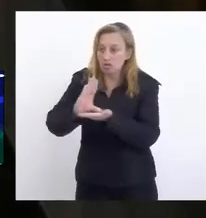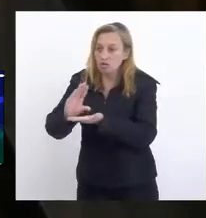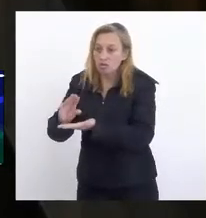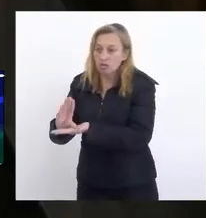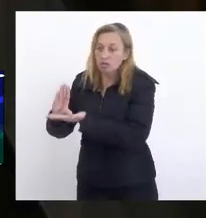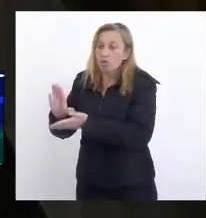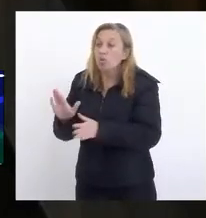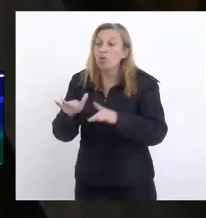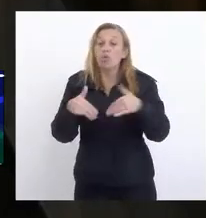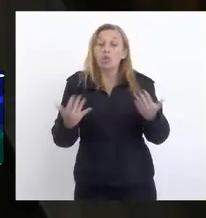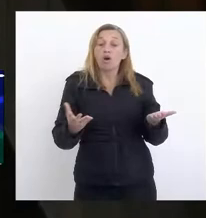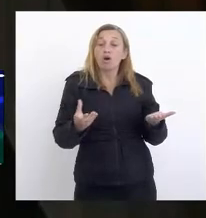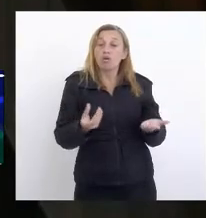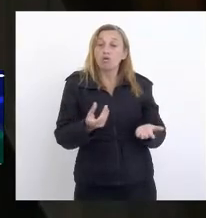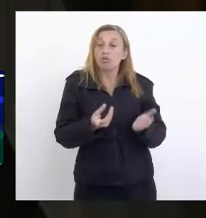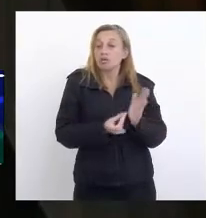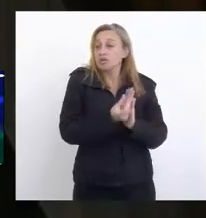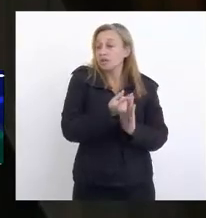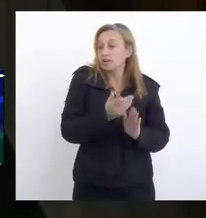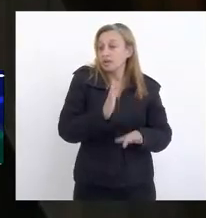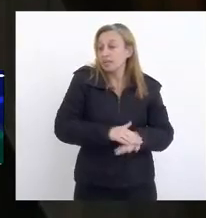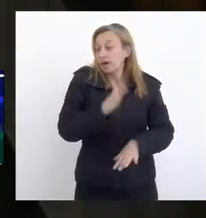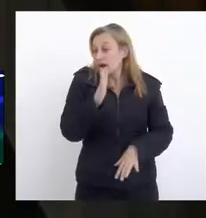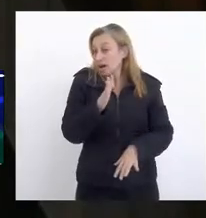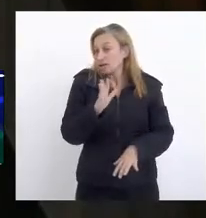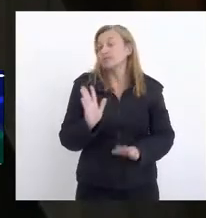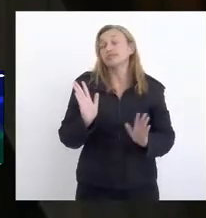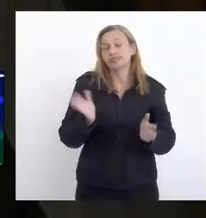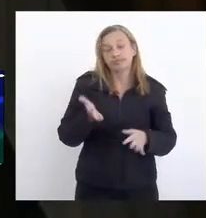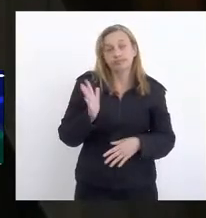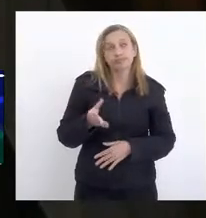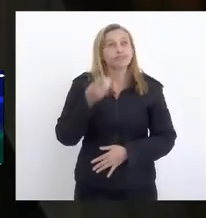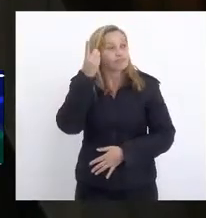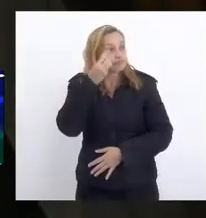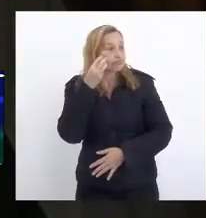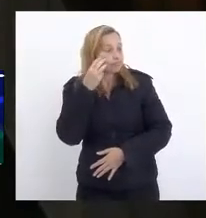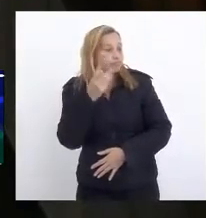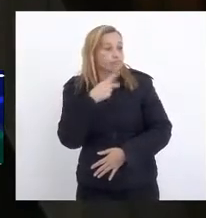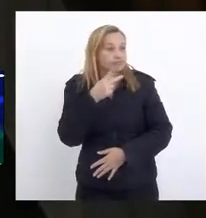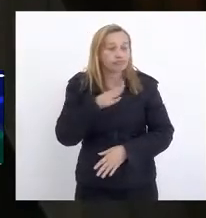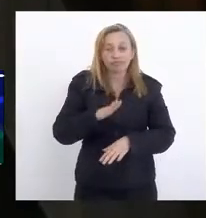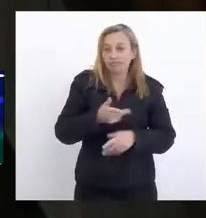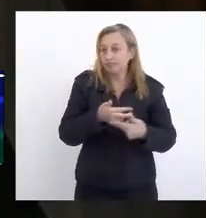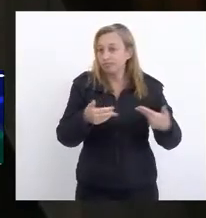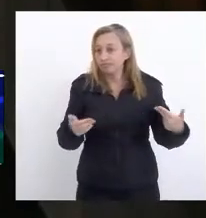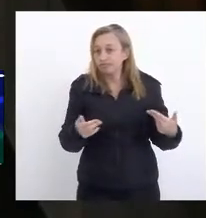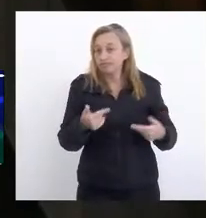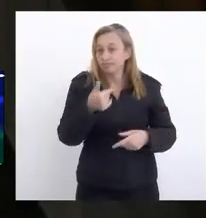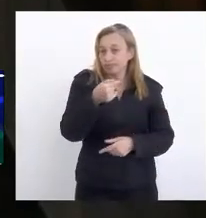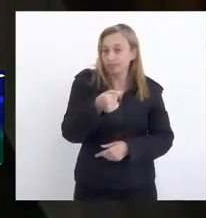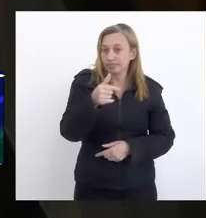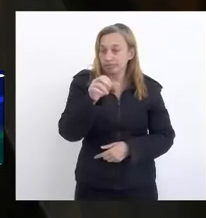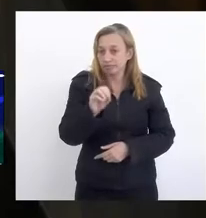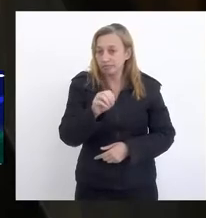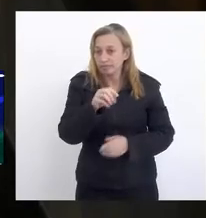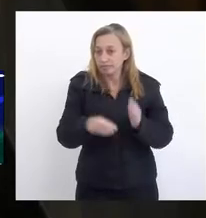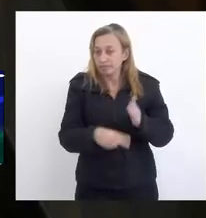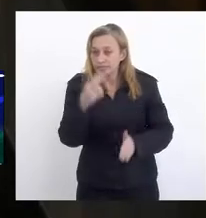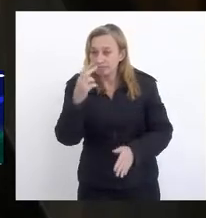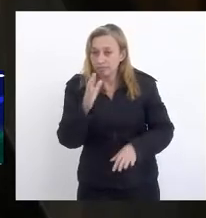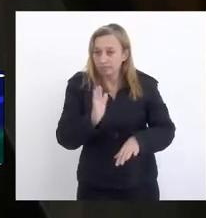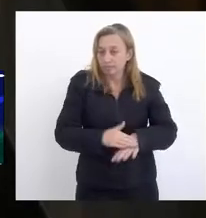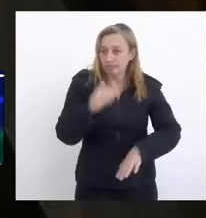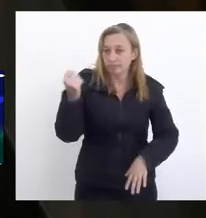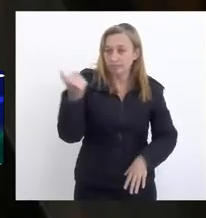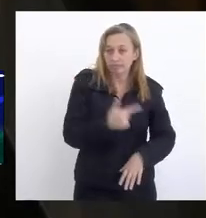do Estado, aliás, esse raciocínio, o deputado Valdeque já utilizou diversas vezes, é 70 vezes maior que o